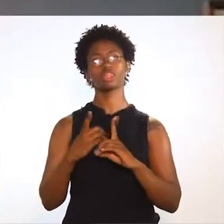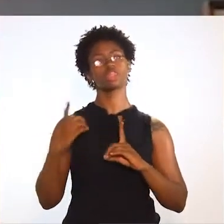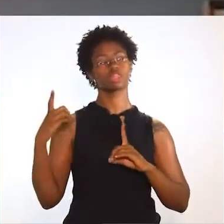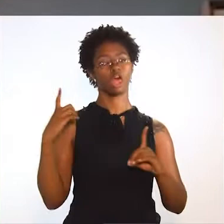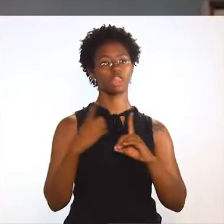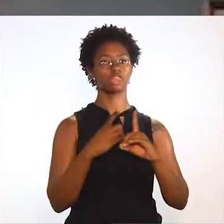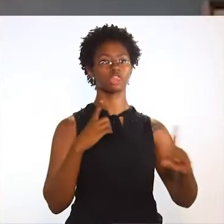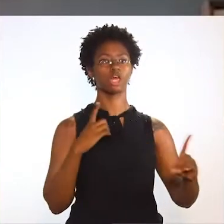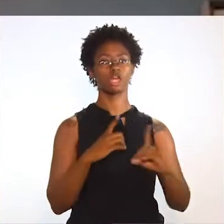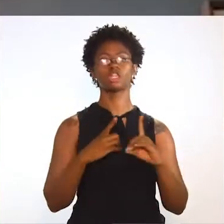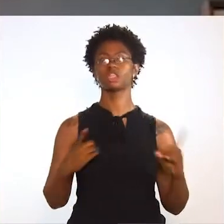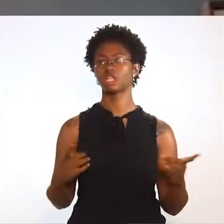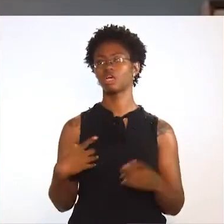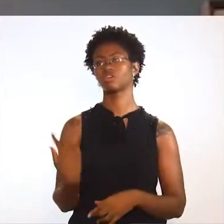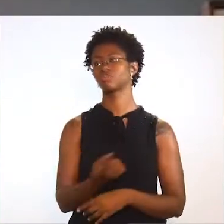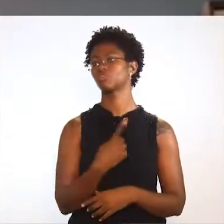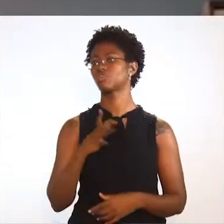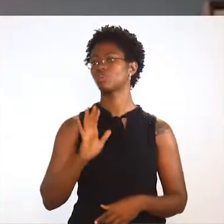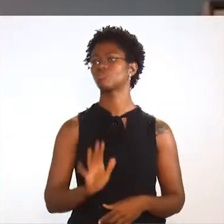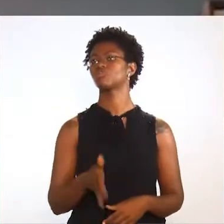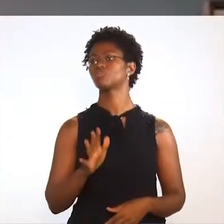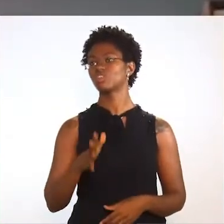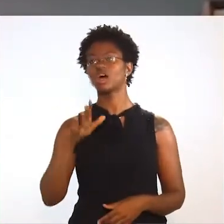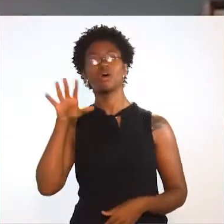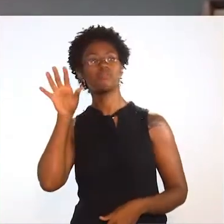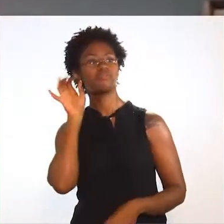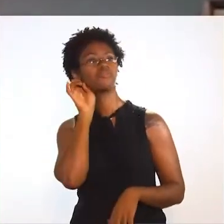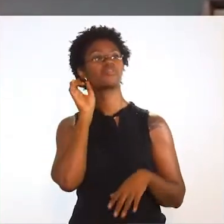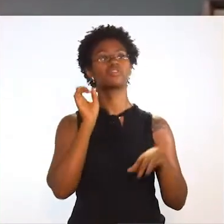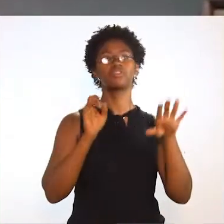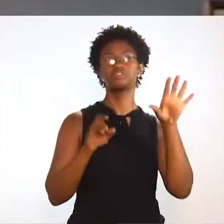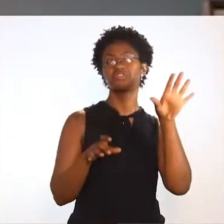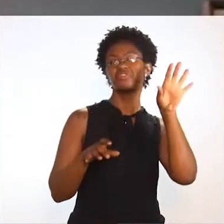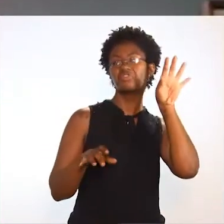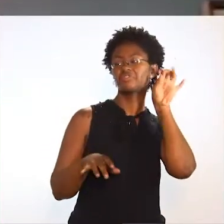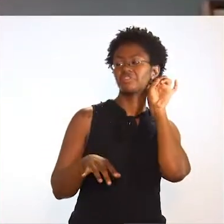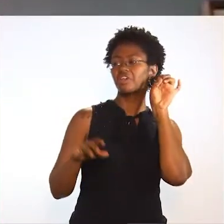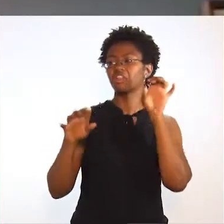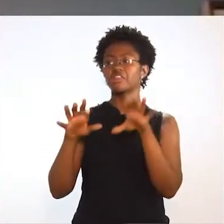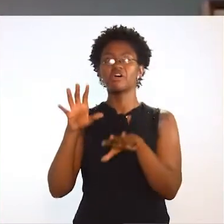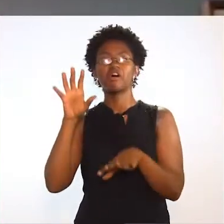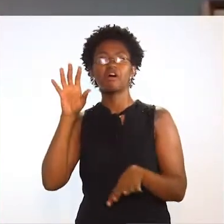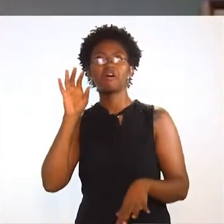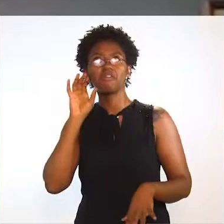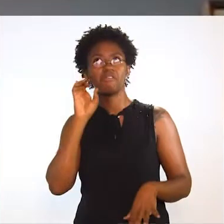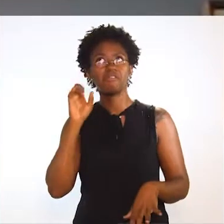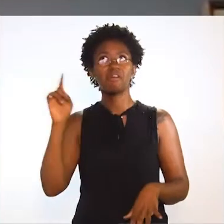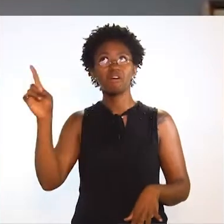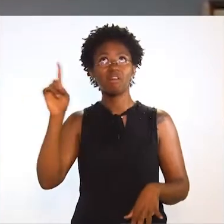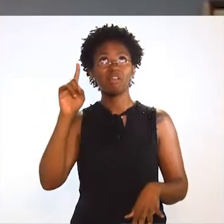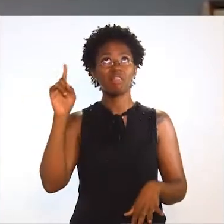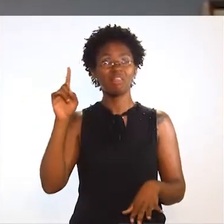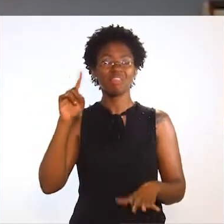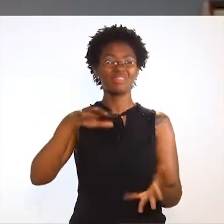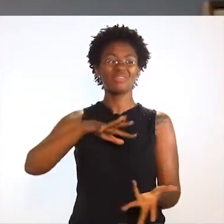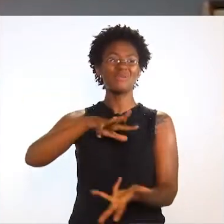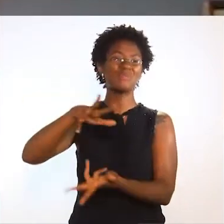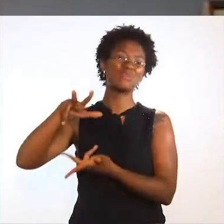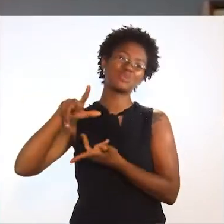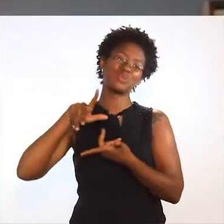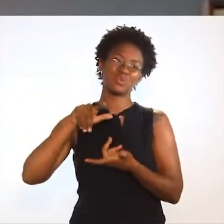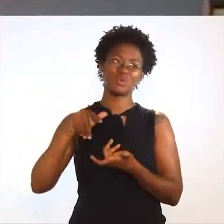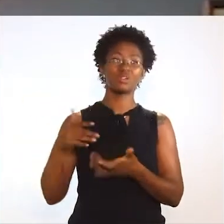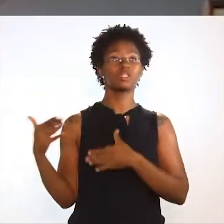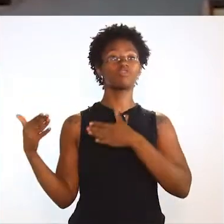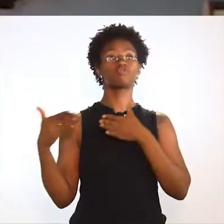isolamento social e tal, e já que a gente já vinha ouvindo aí os reflexos da pandemia